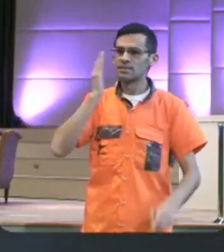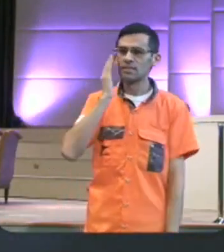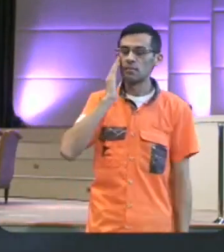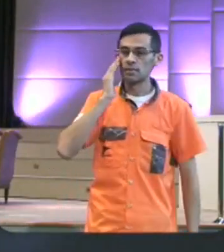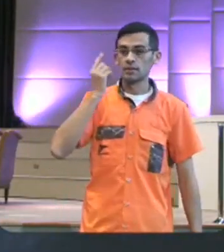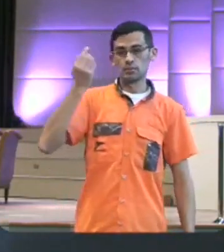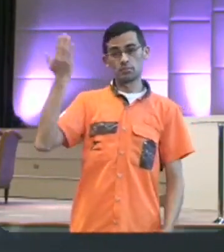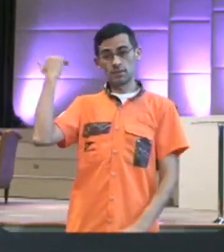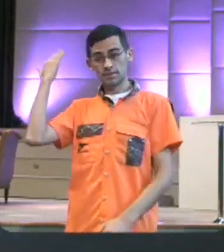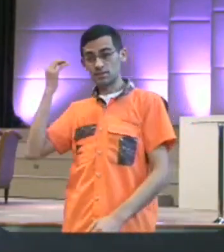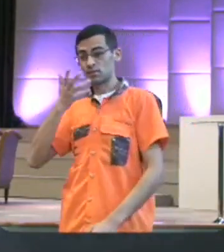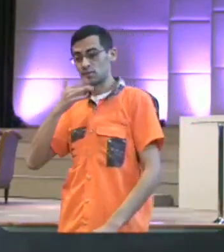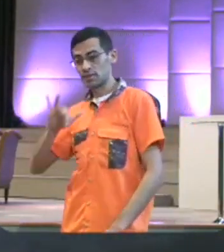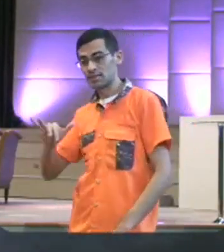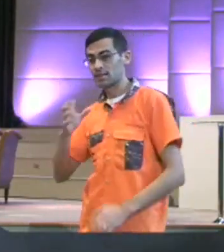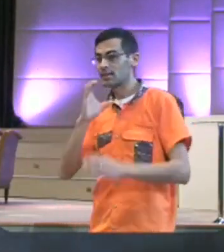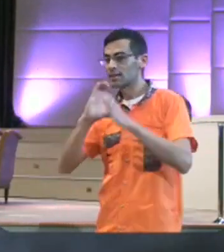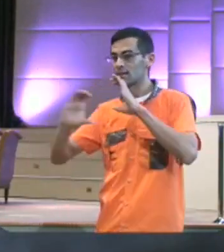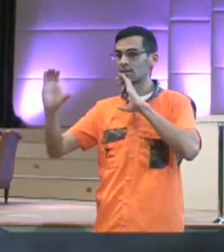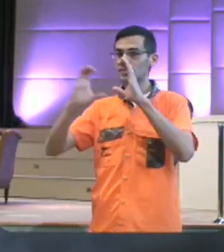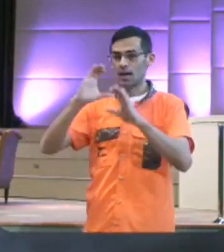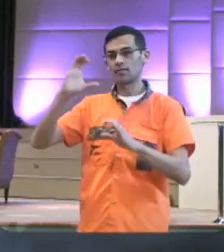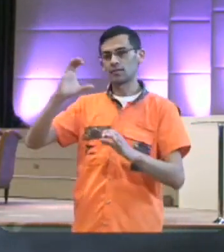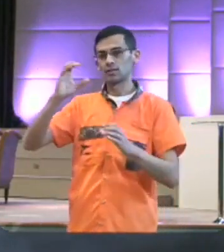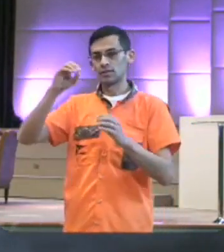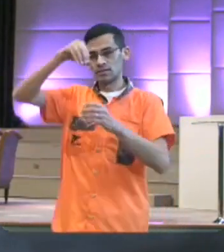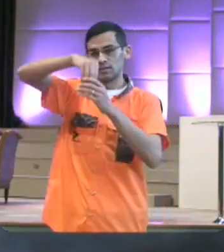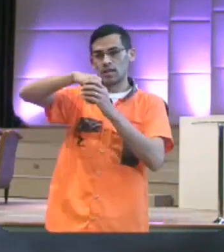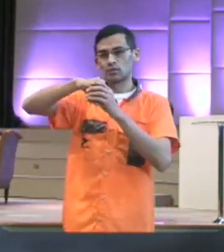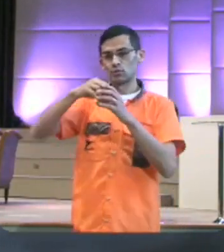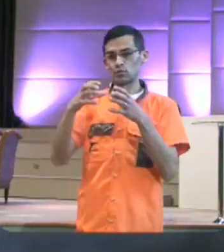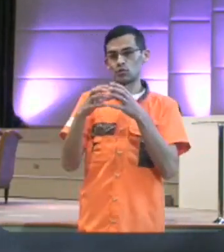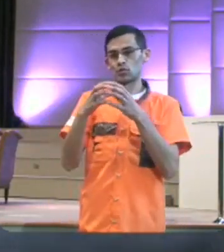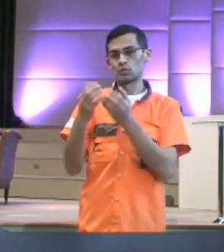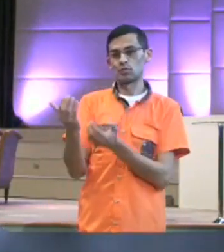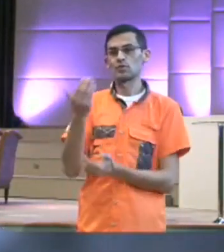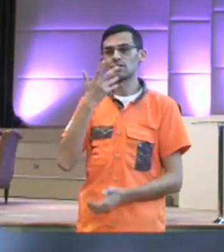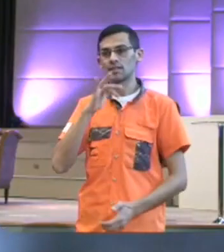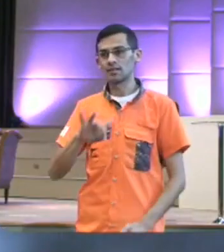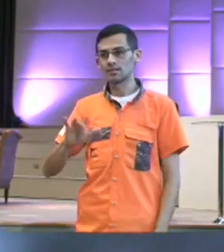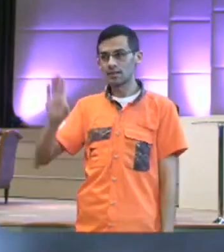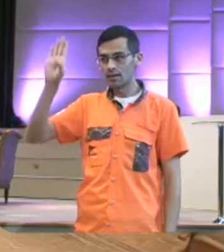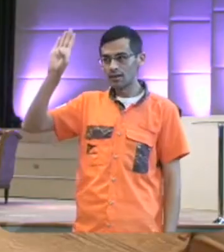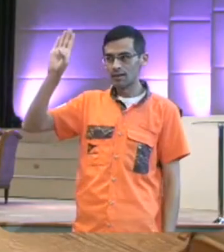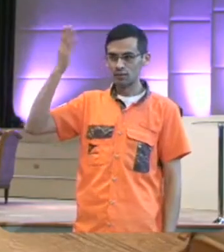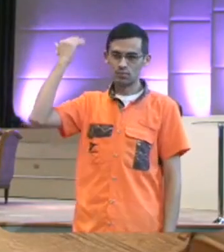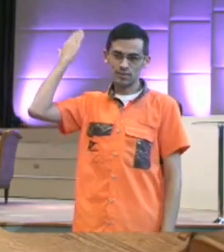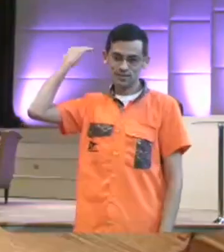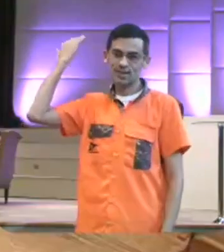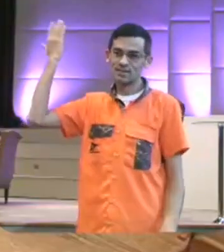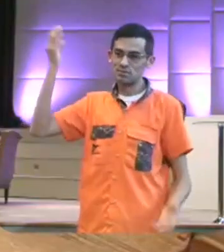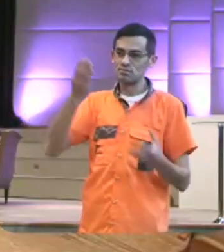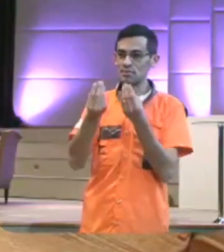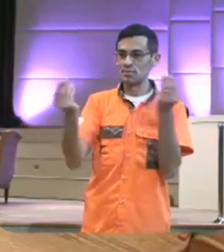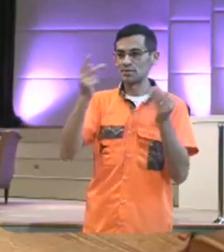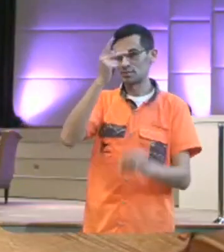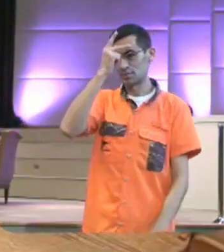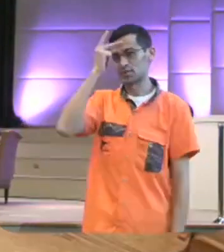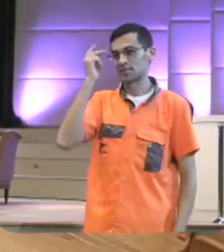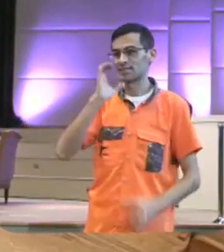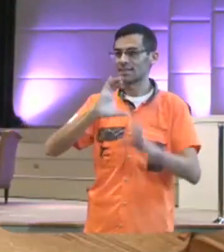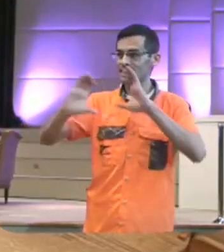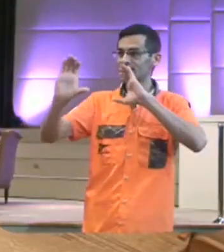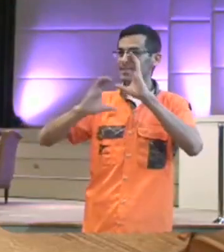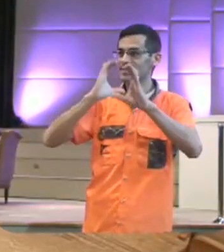quando a gente era pequenininho, cantava no infantil, não é? Quem cantou lá quando garotinho, né? Ah,